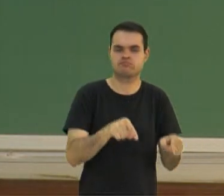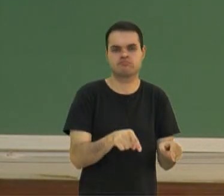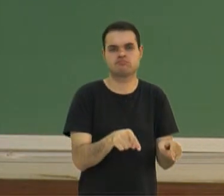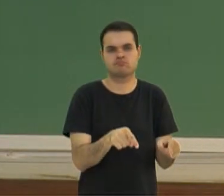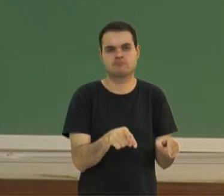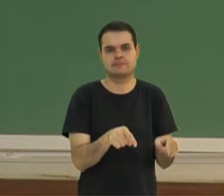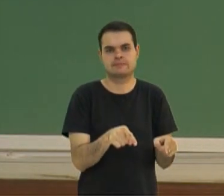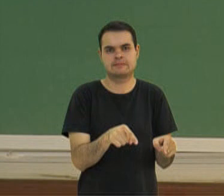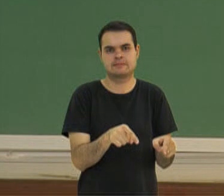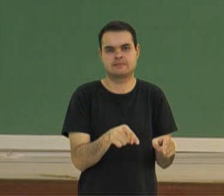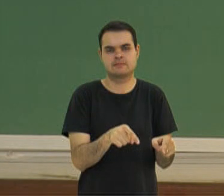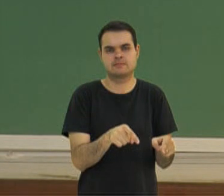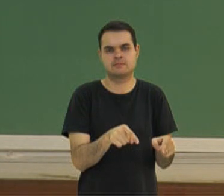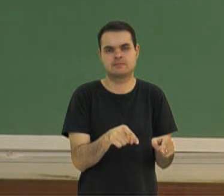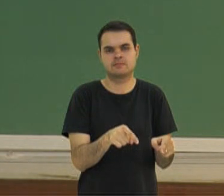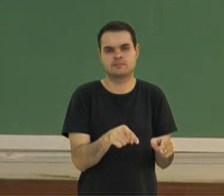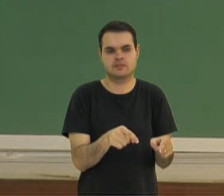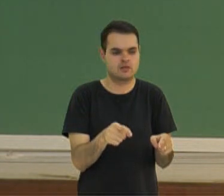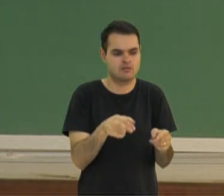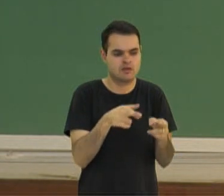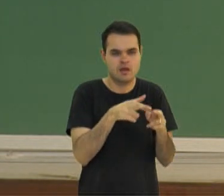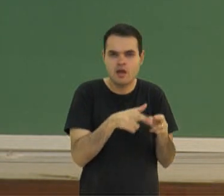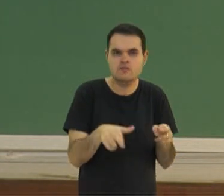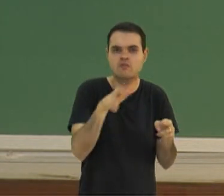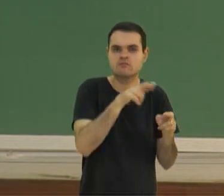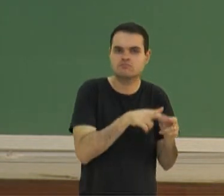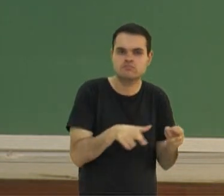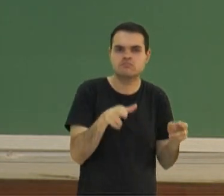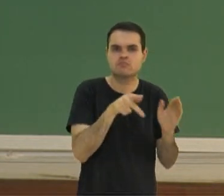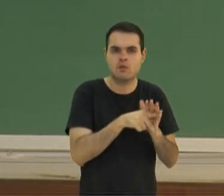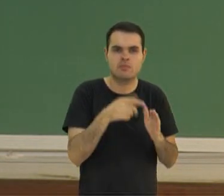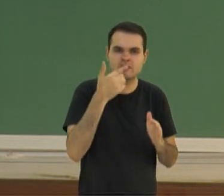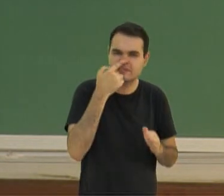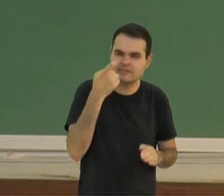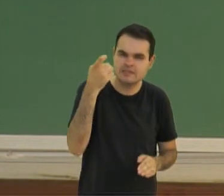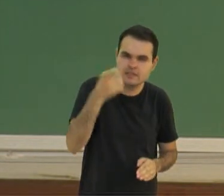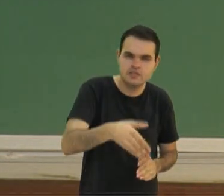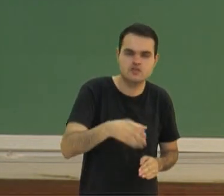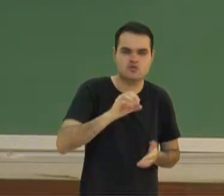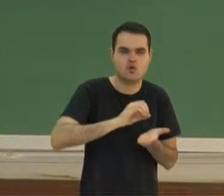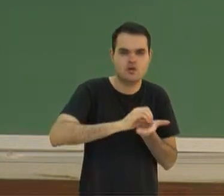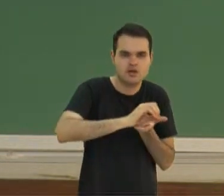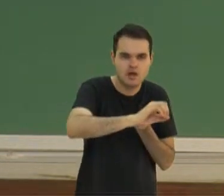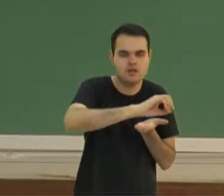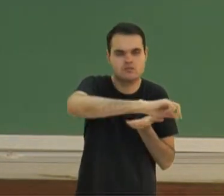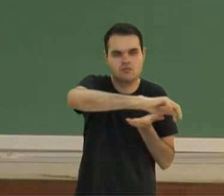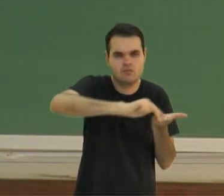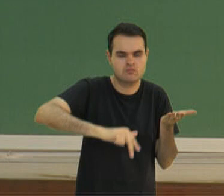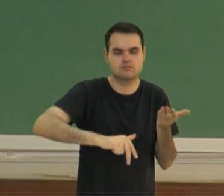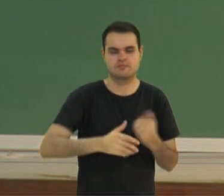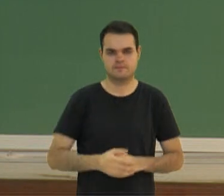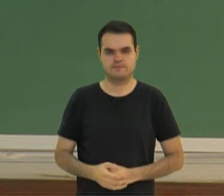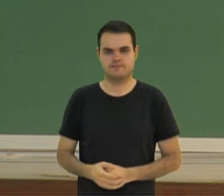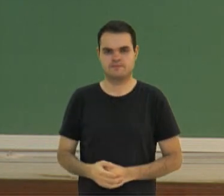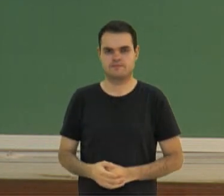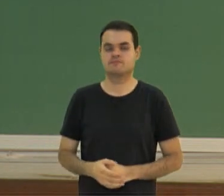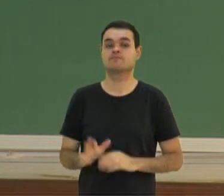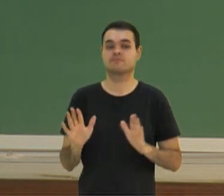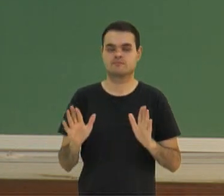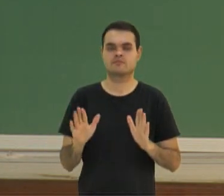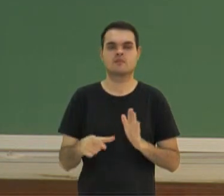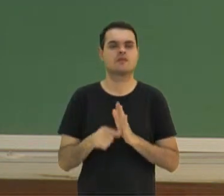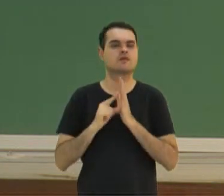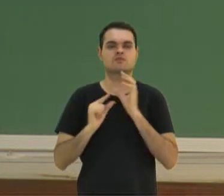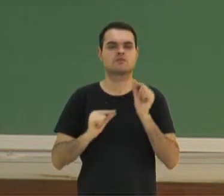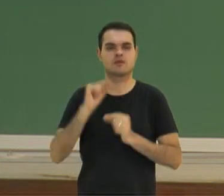de origens renováveis, né? Que seria no caso lixo orgânico, assim por diante. Bem, antes de mais nada, né,